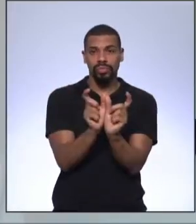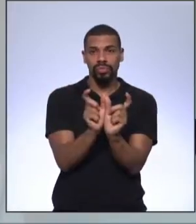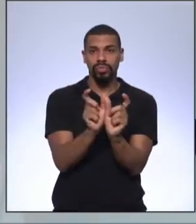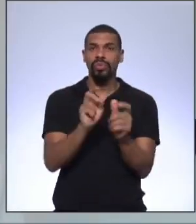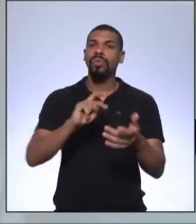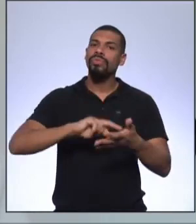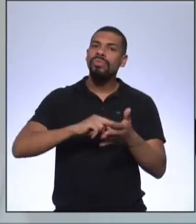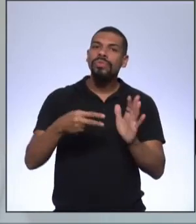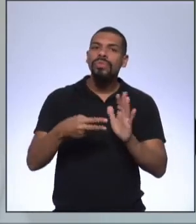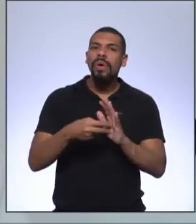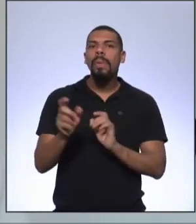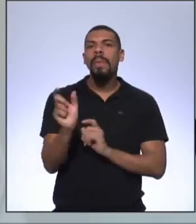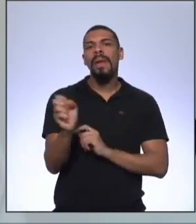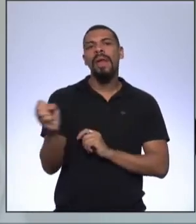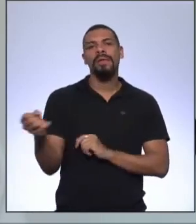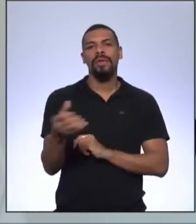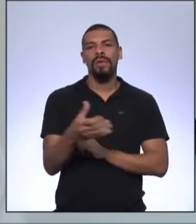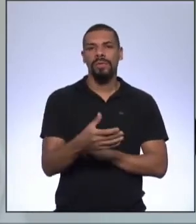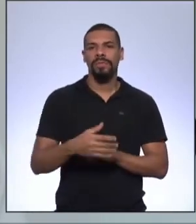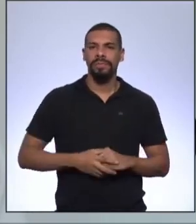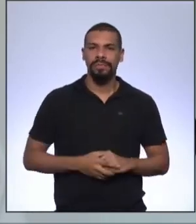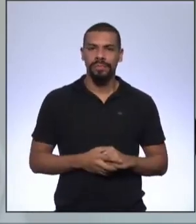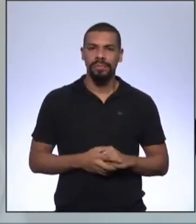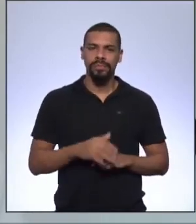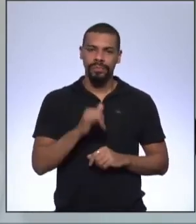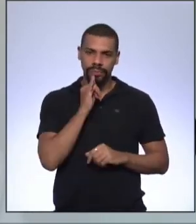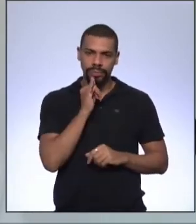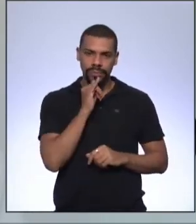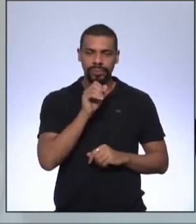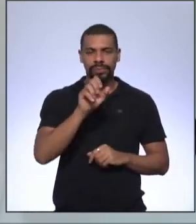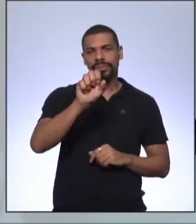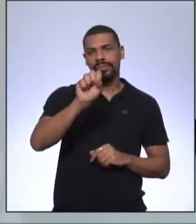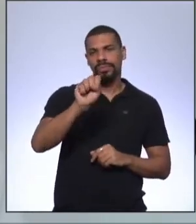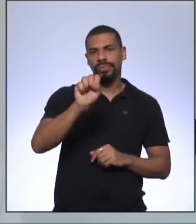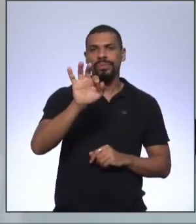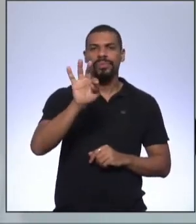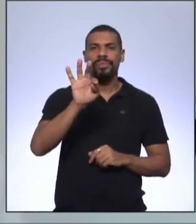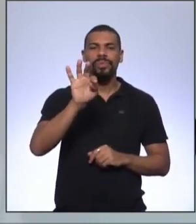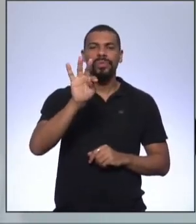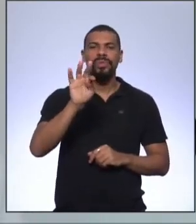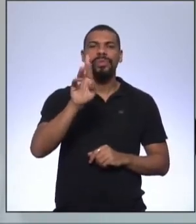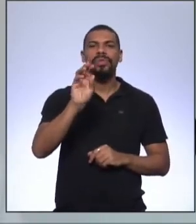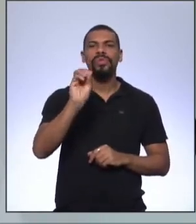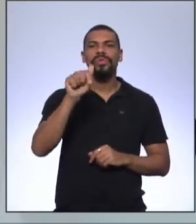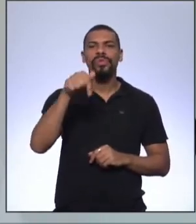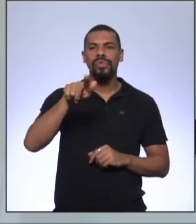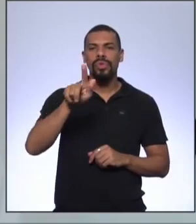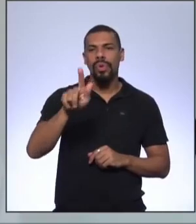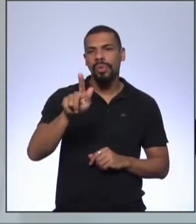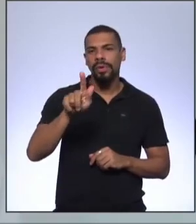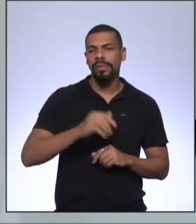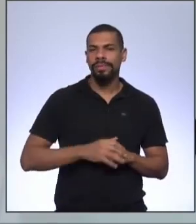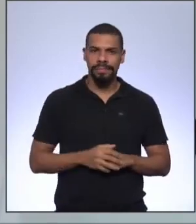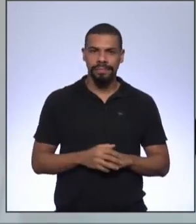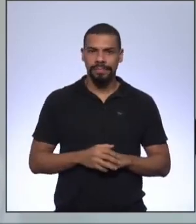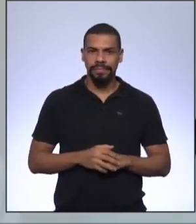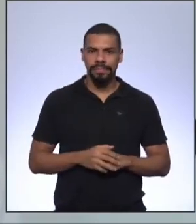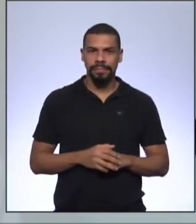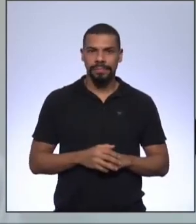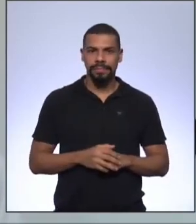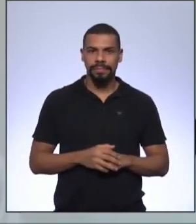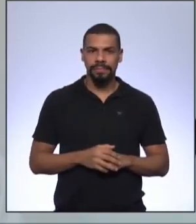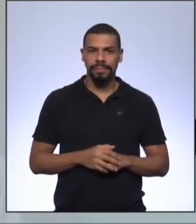eles formam uma outra palavra. É o caso de strong, forte. Quando coloca o er no final, fica stronger,